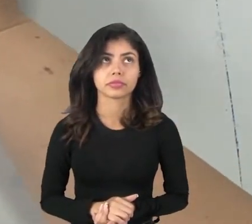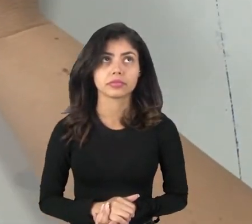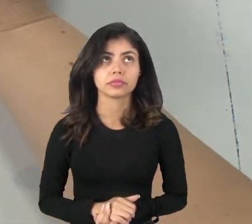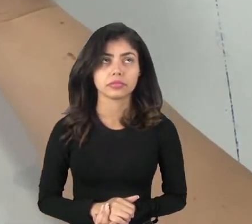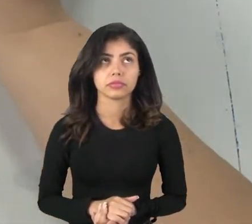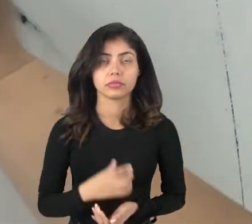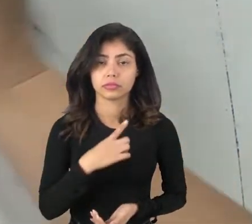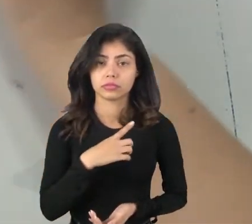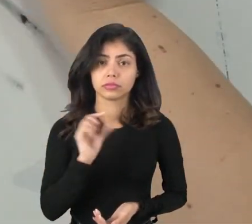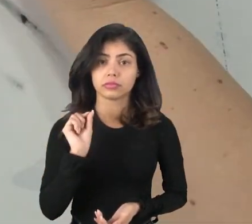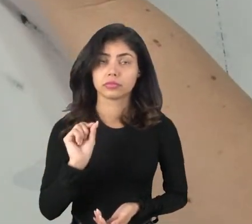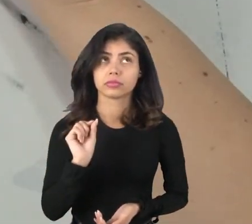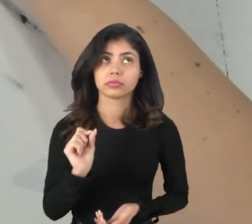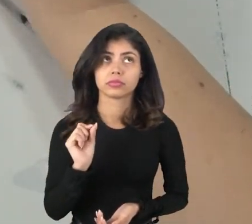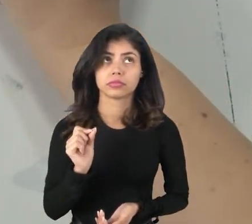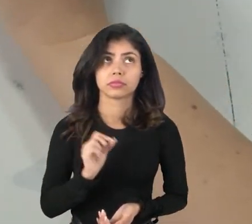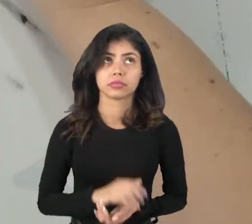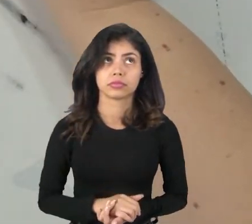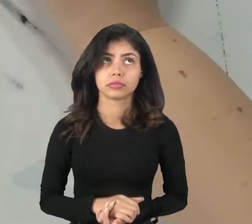eu vou ter